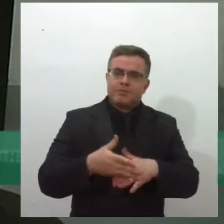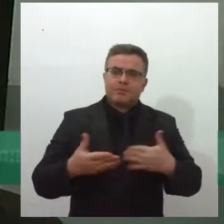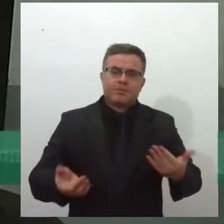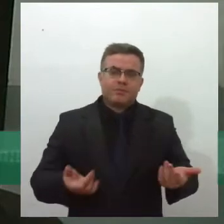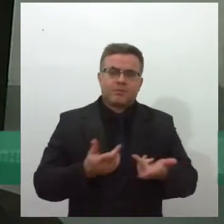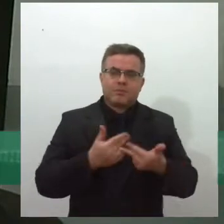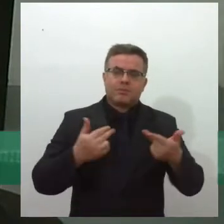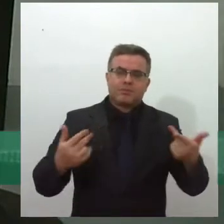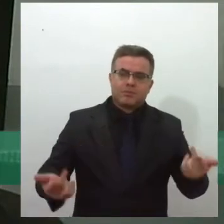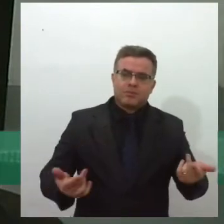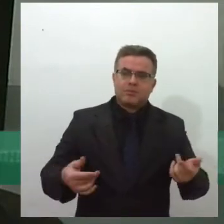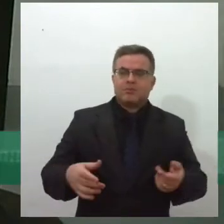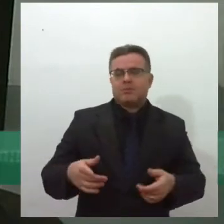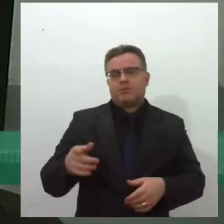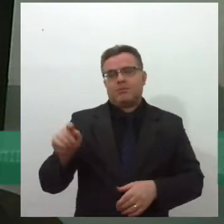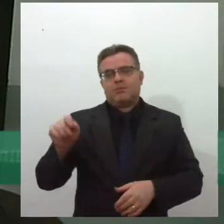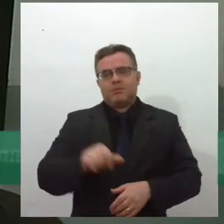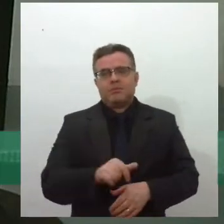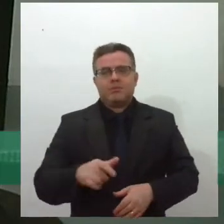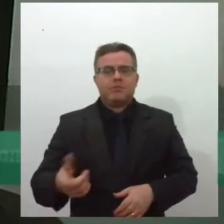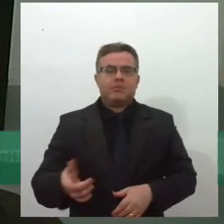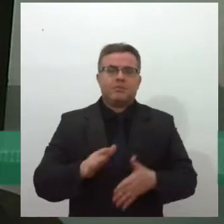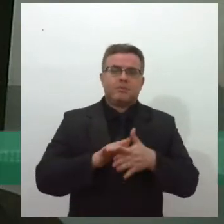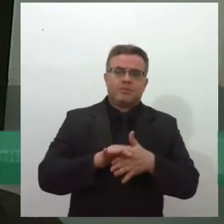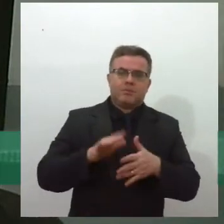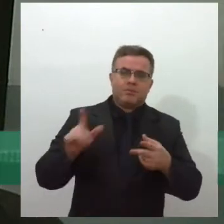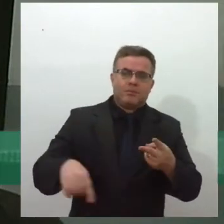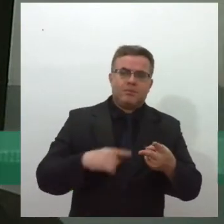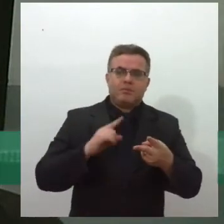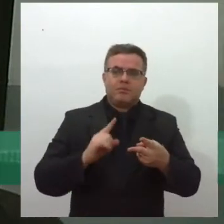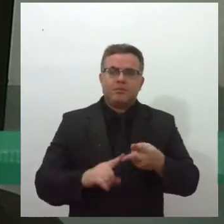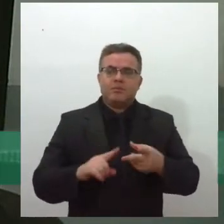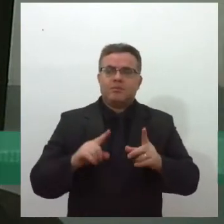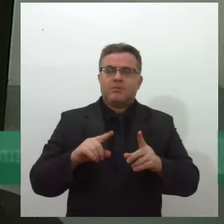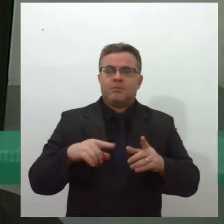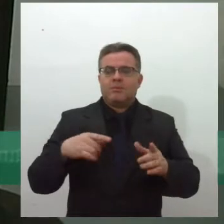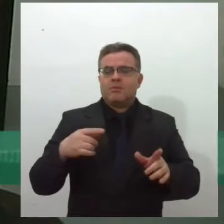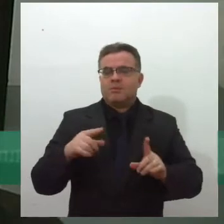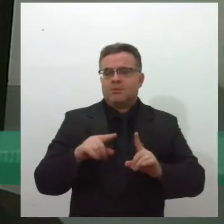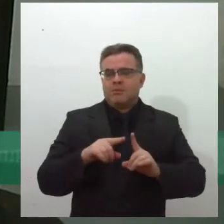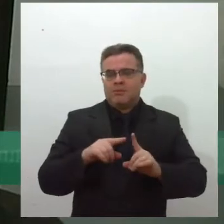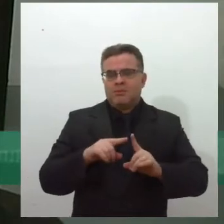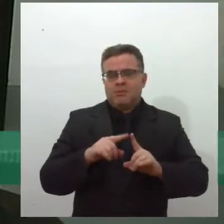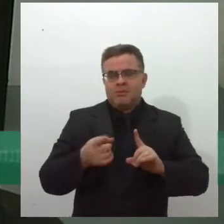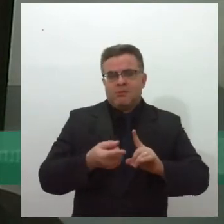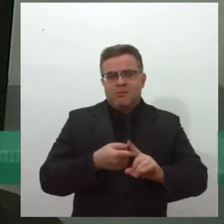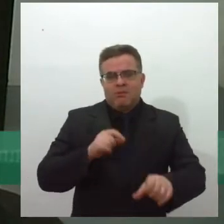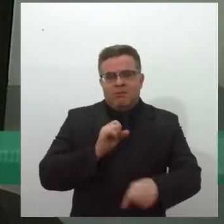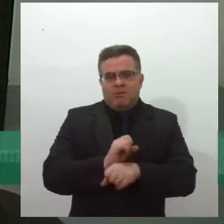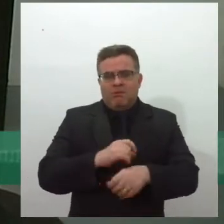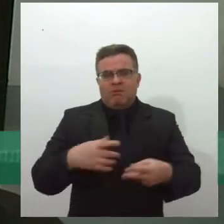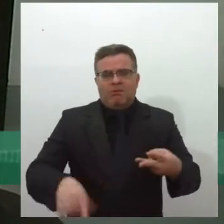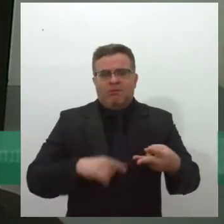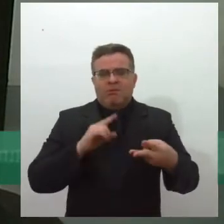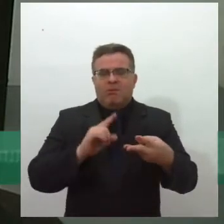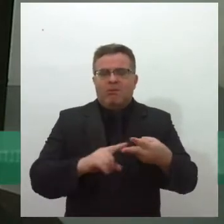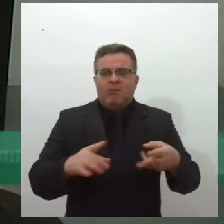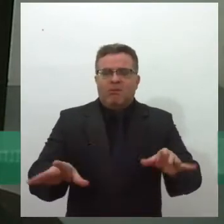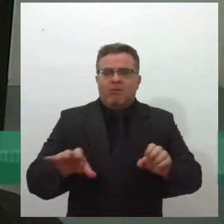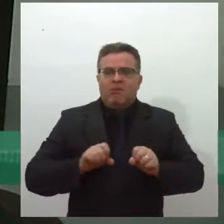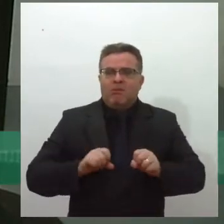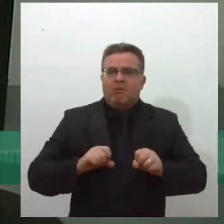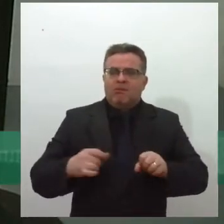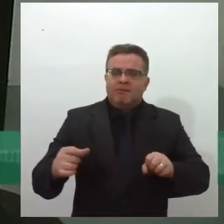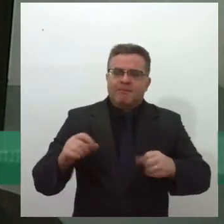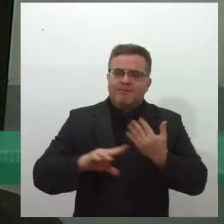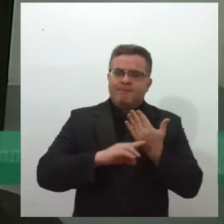como auxílio-doença, aposentadoria por invalidez, né, quando apresentarem as complicações ou sequelas graves de Covid-19.